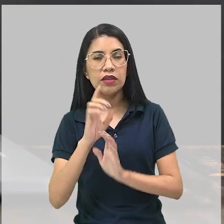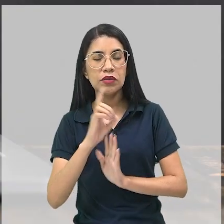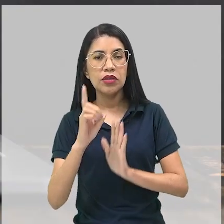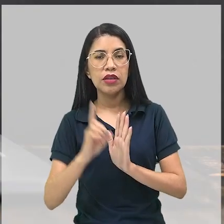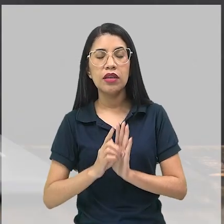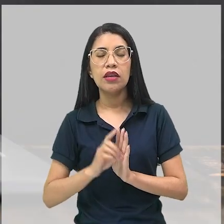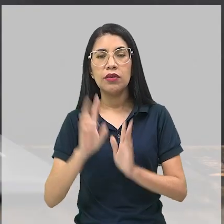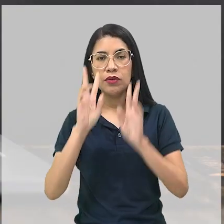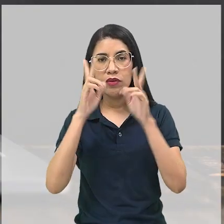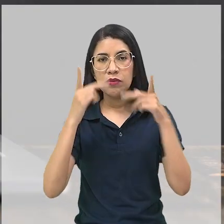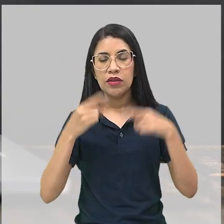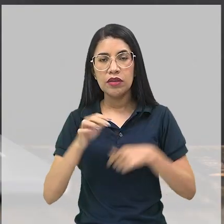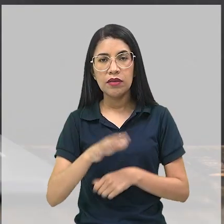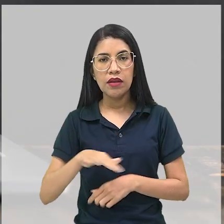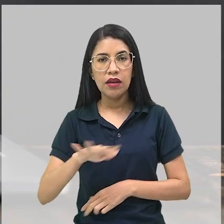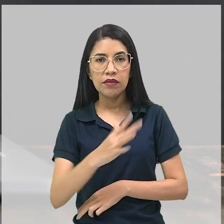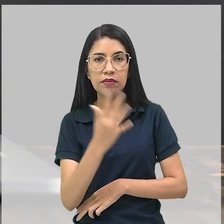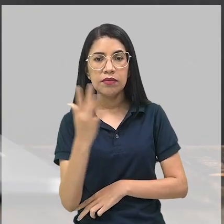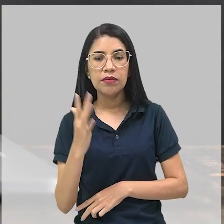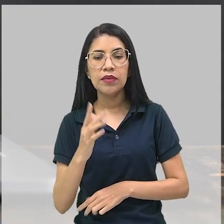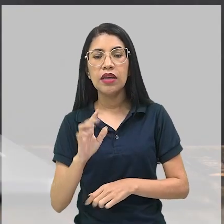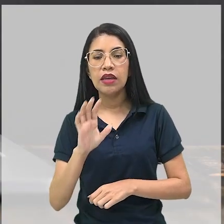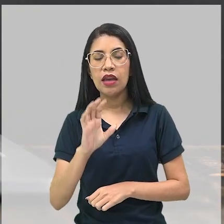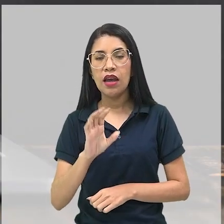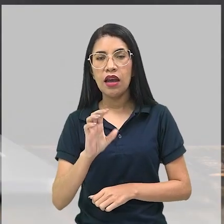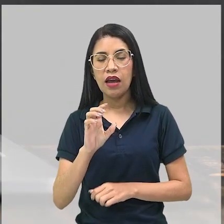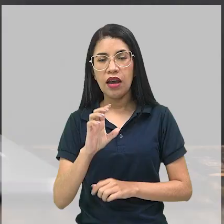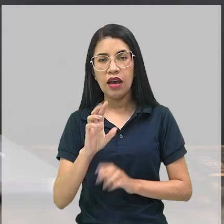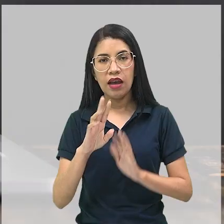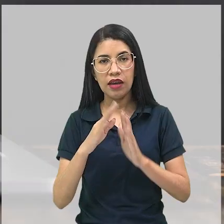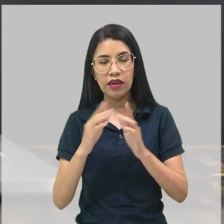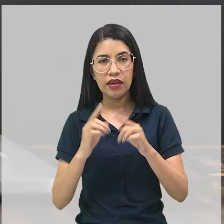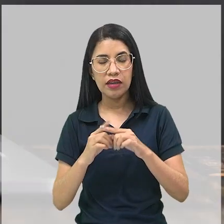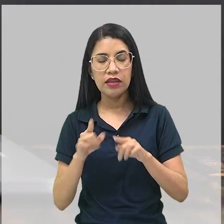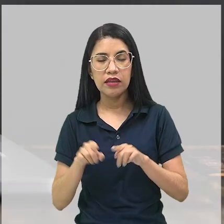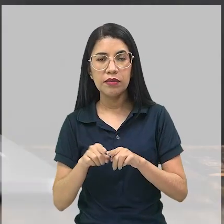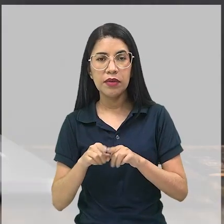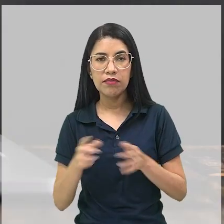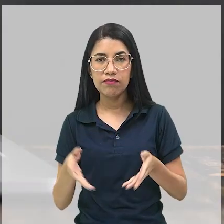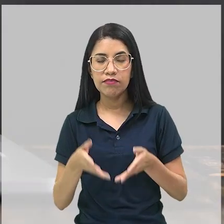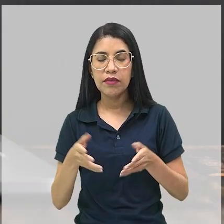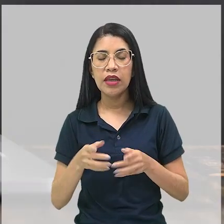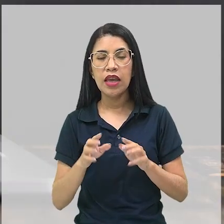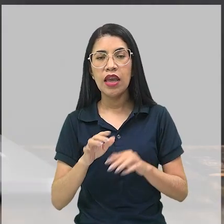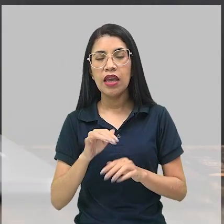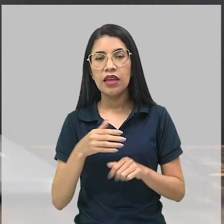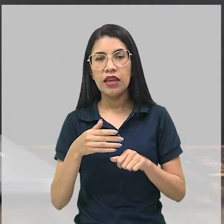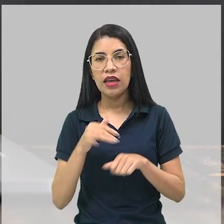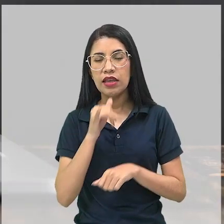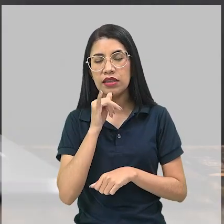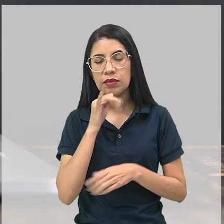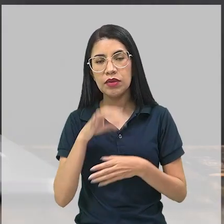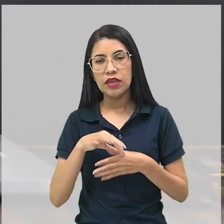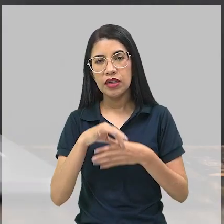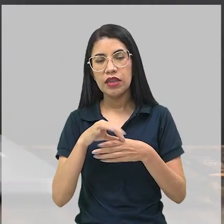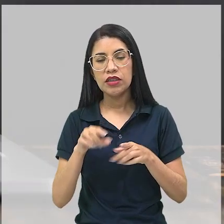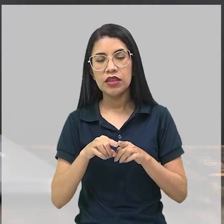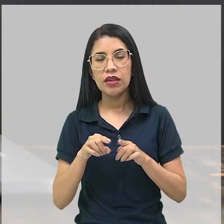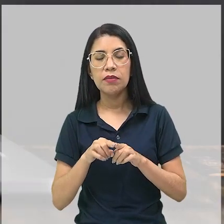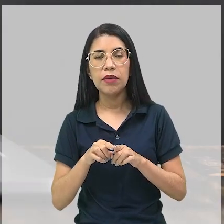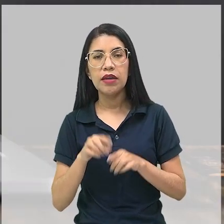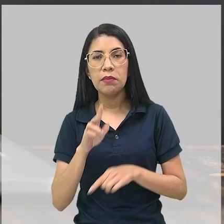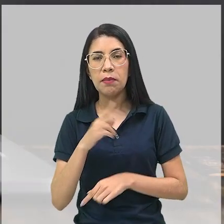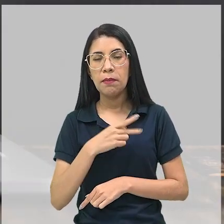humanos e do meio ambiente, que a Igreja promove. Líderes religiosos como padres e bispos muitas vezes se tornam alvos